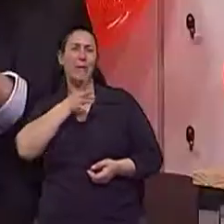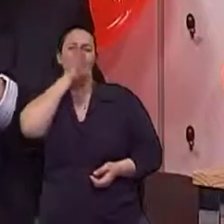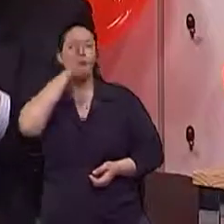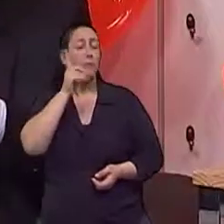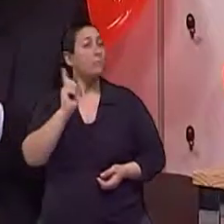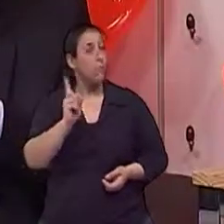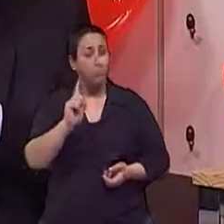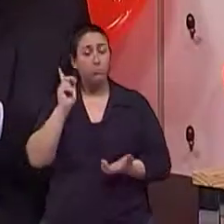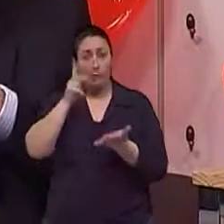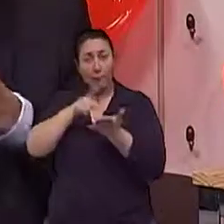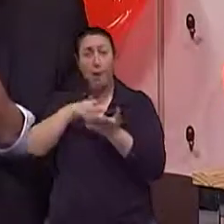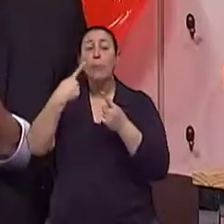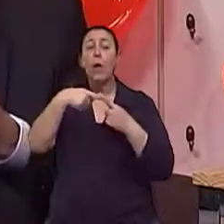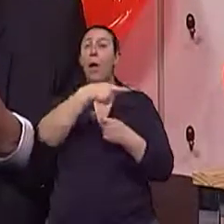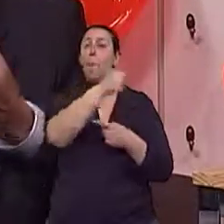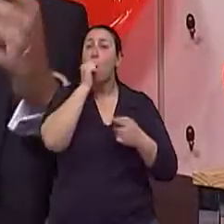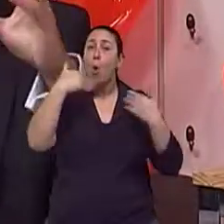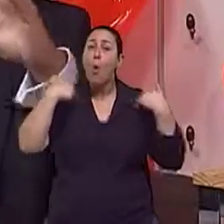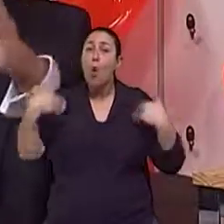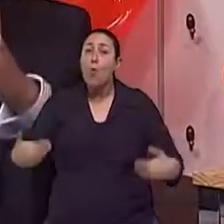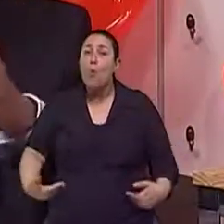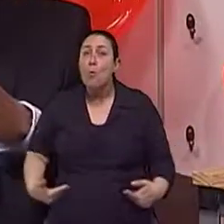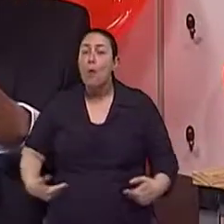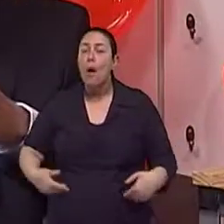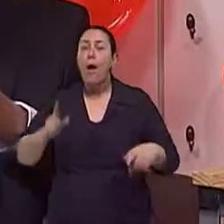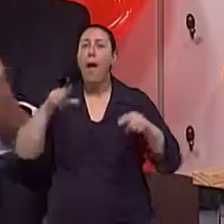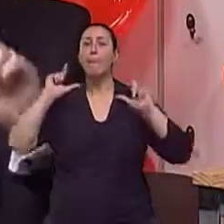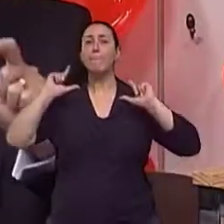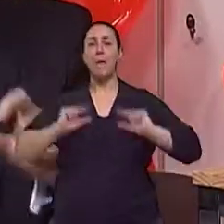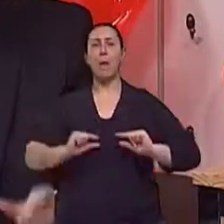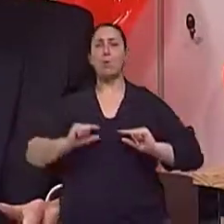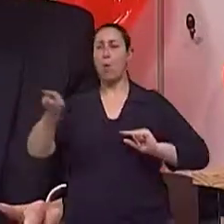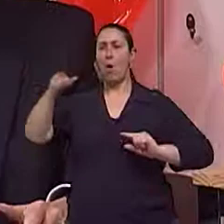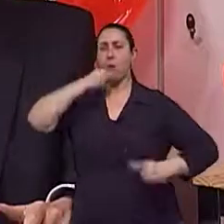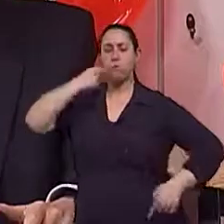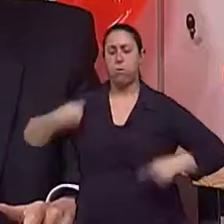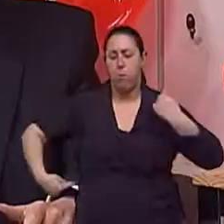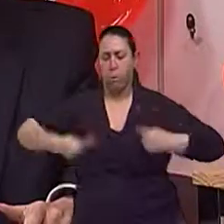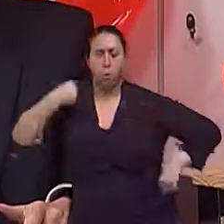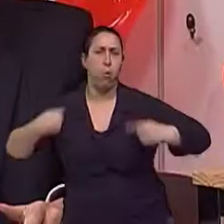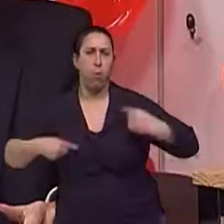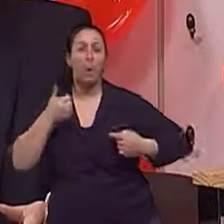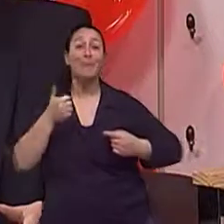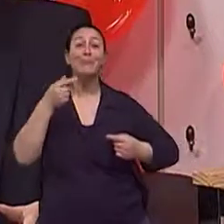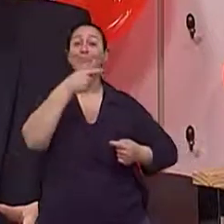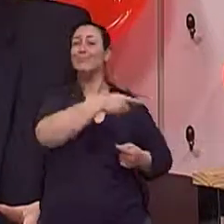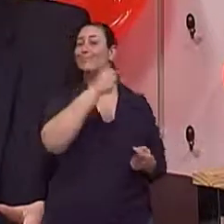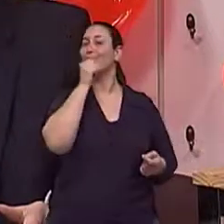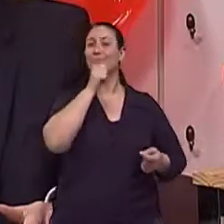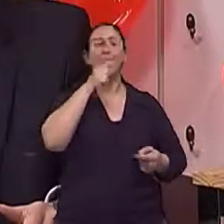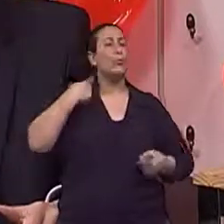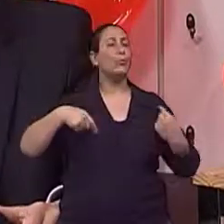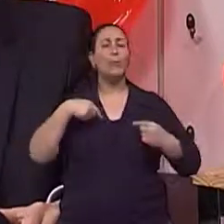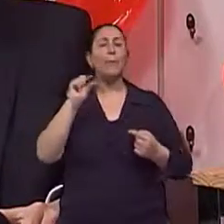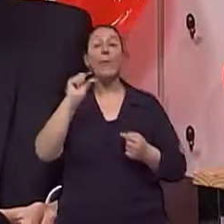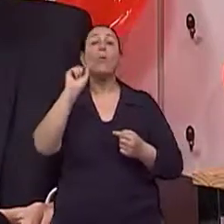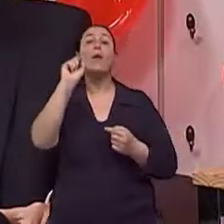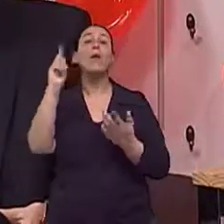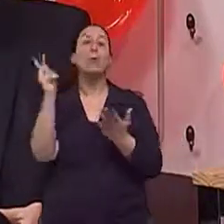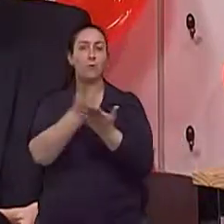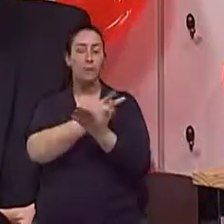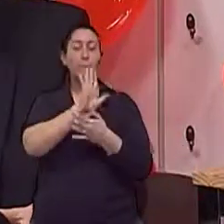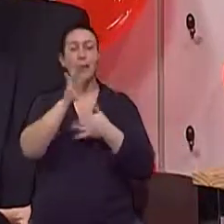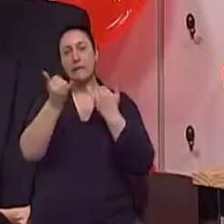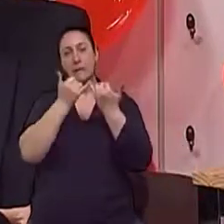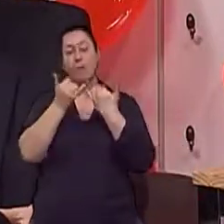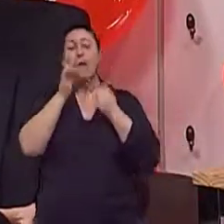uma estrutura física menor portanto do ponto de vista né a o que se recomenda se é no máximo em gesta